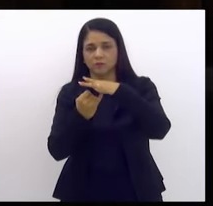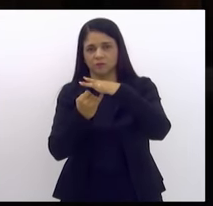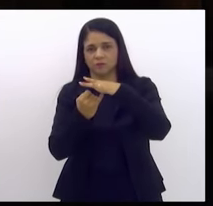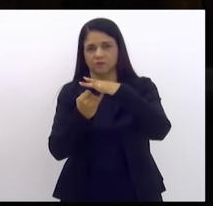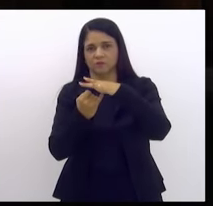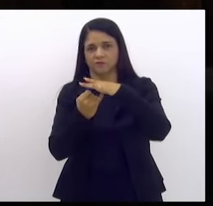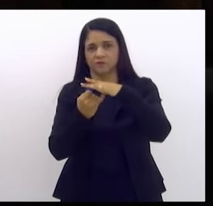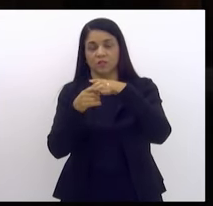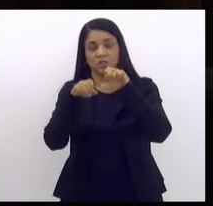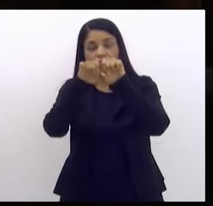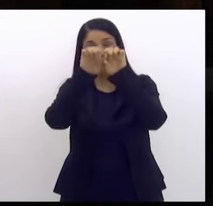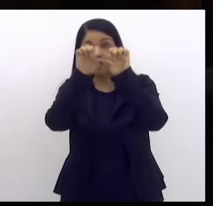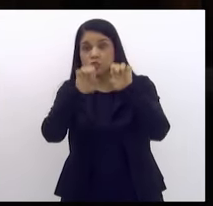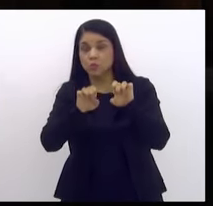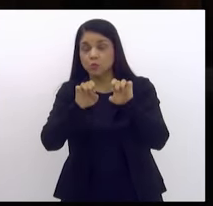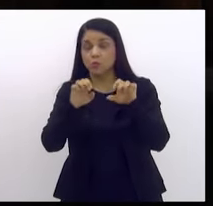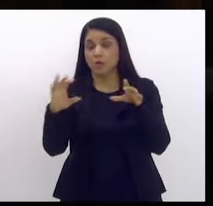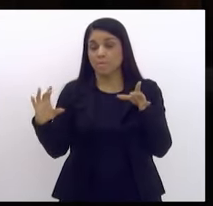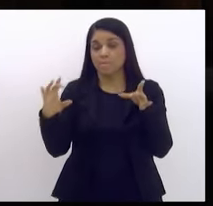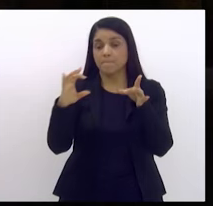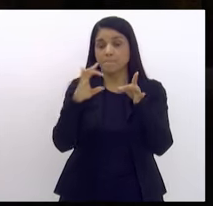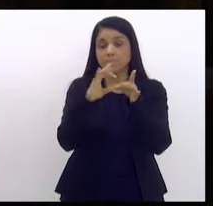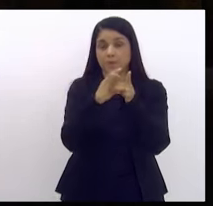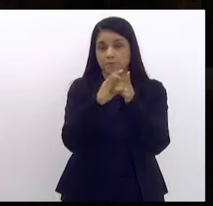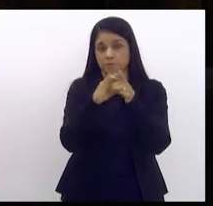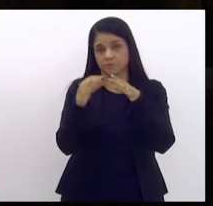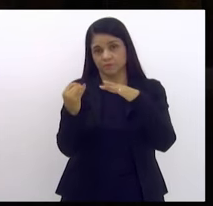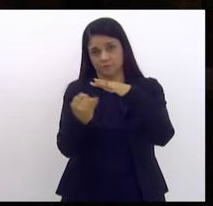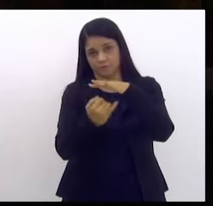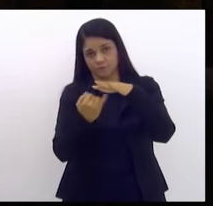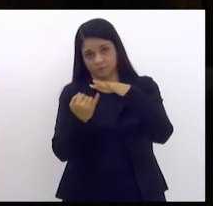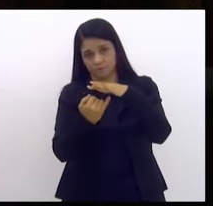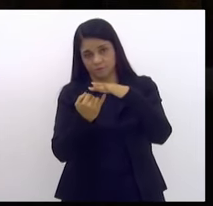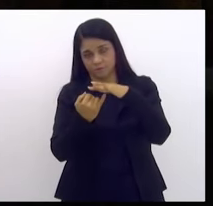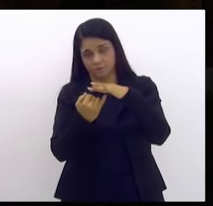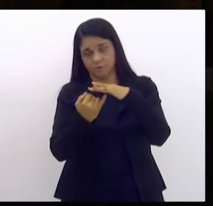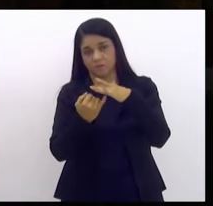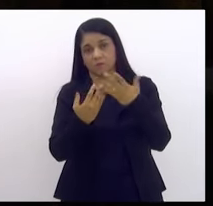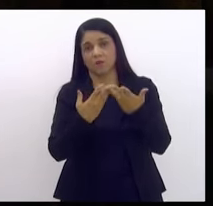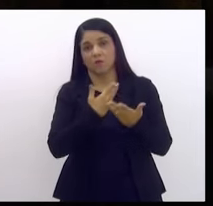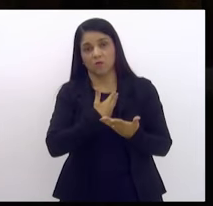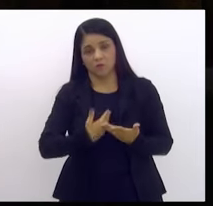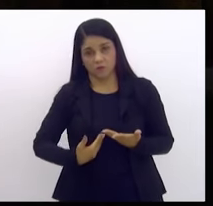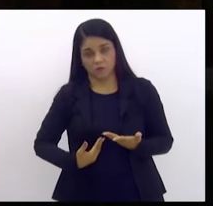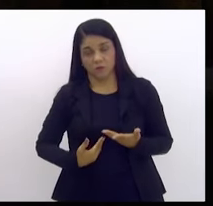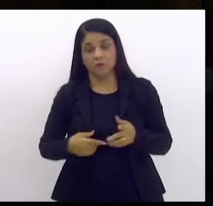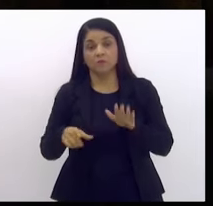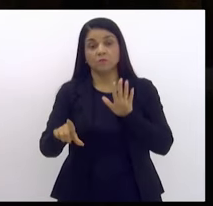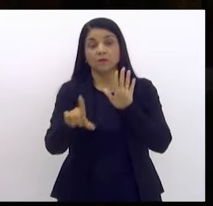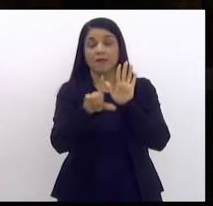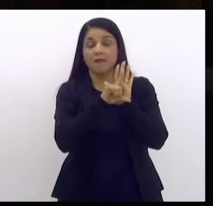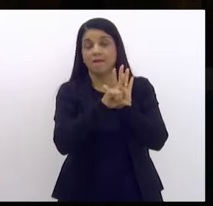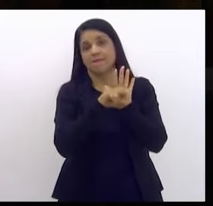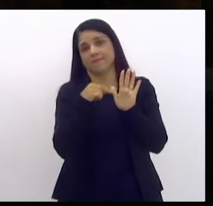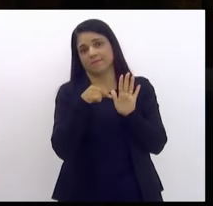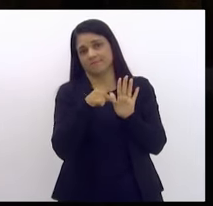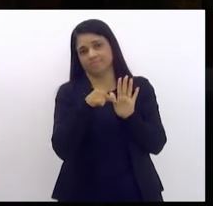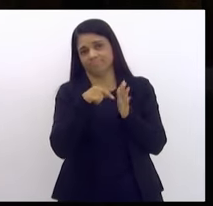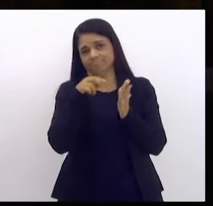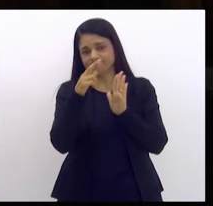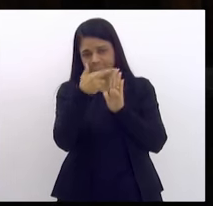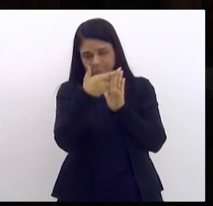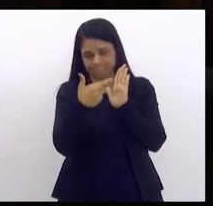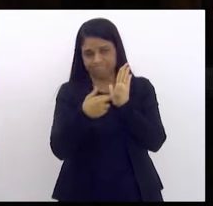as estruturas vinculadas a essas pastas e agora por força de uma lei. O deputado